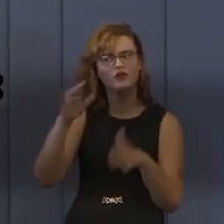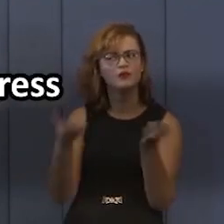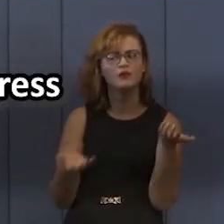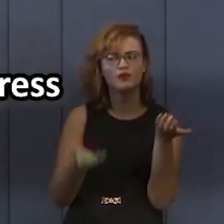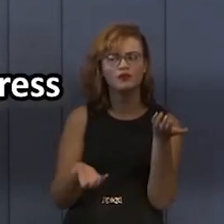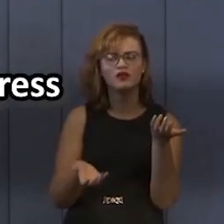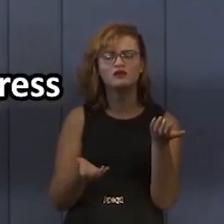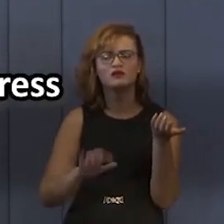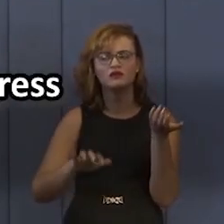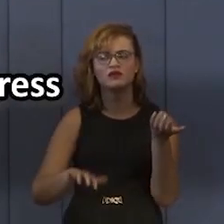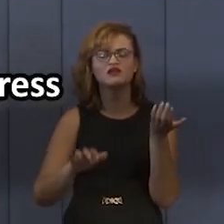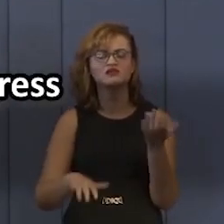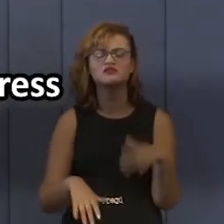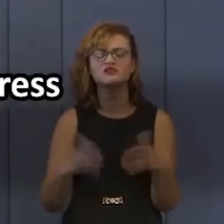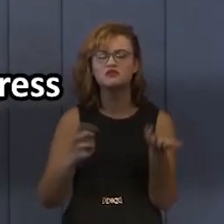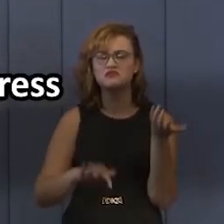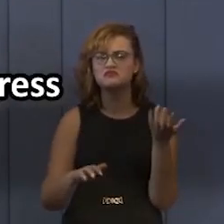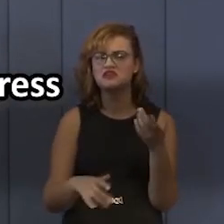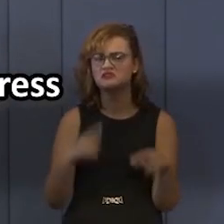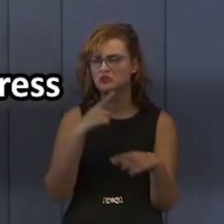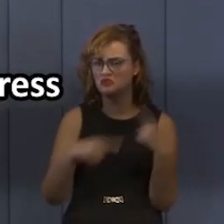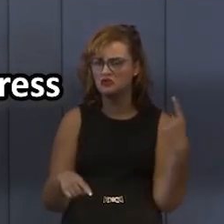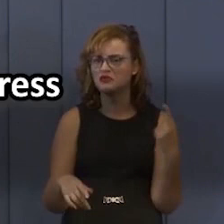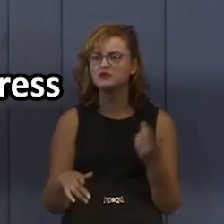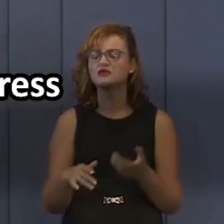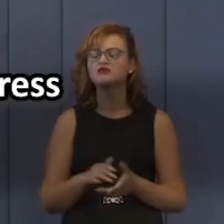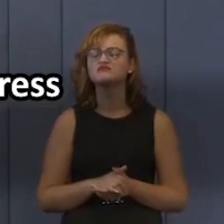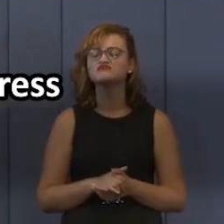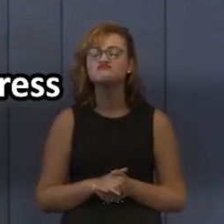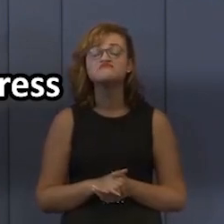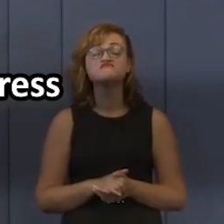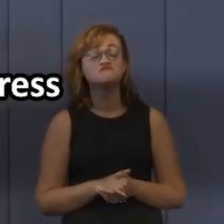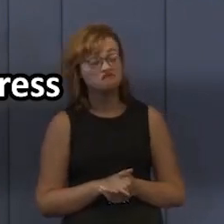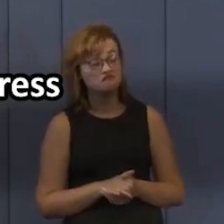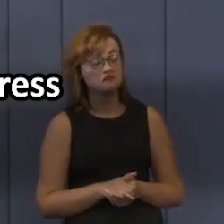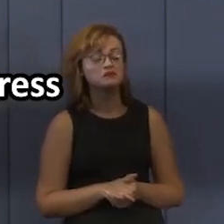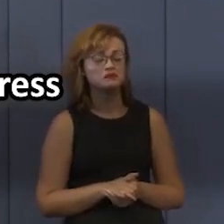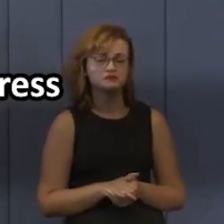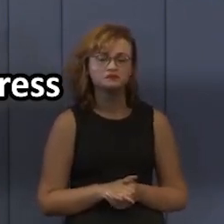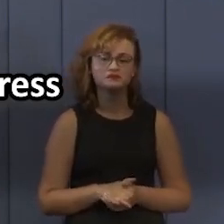aí, enfim, esse veto foi para o Congresso, e o Congresso quase derrubou o veto e etc.